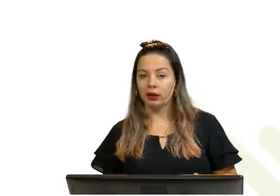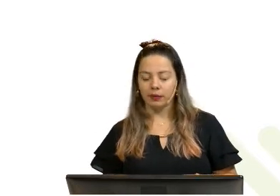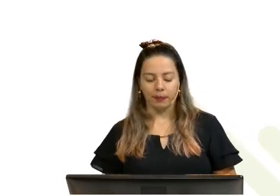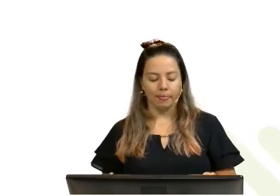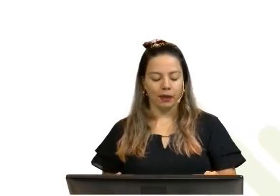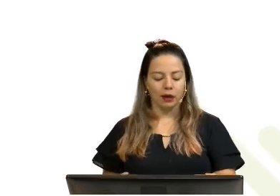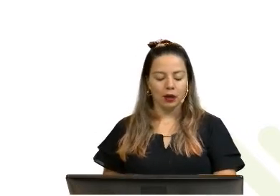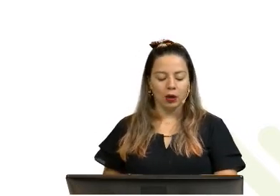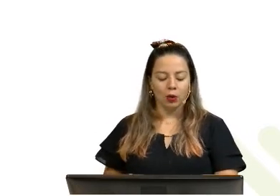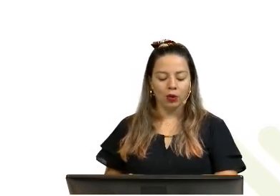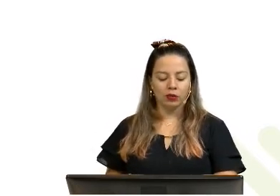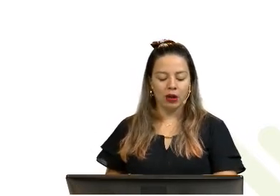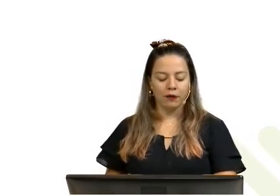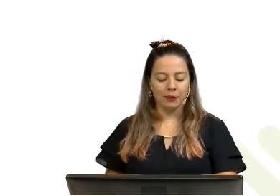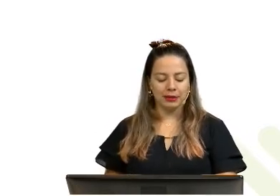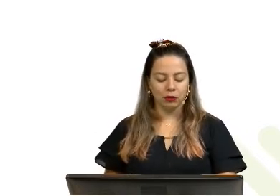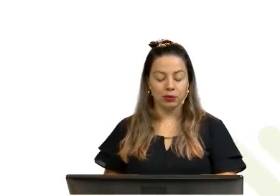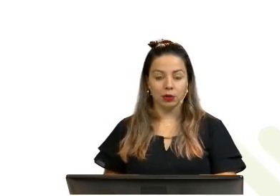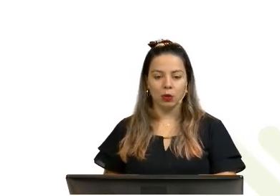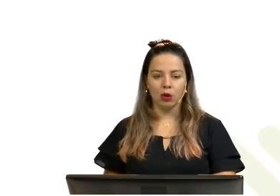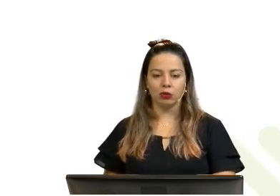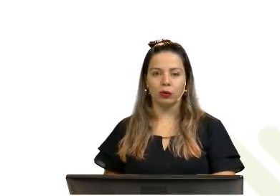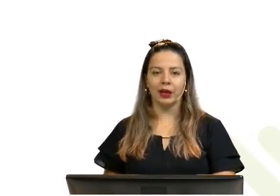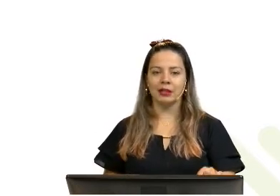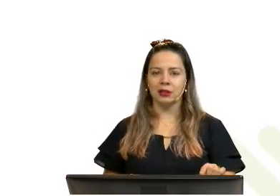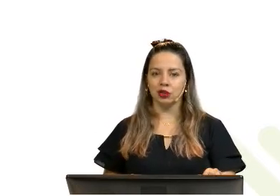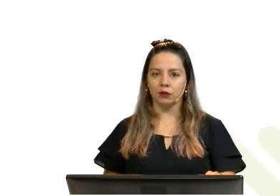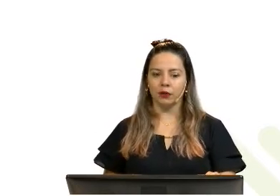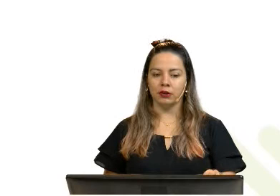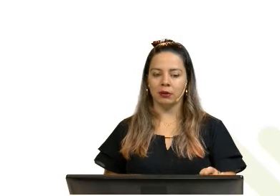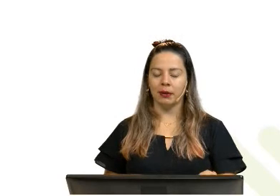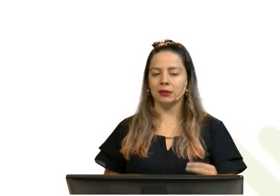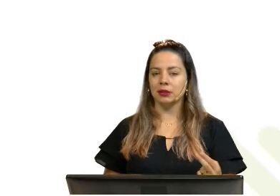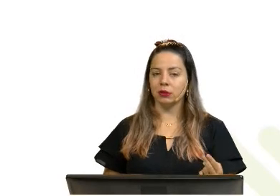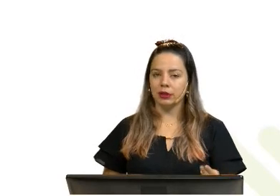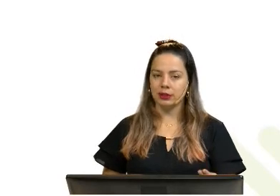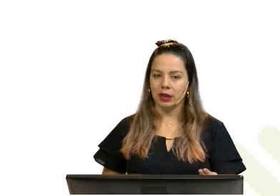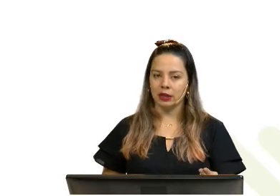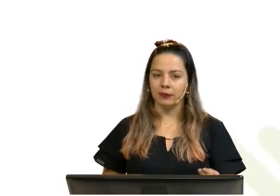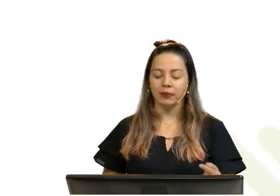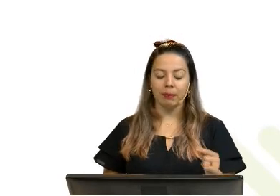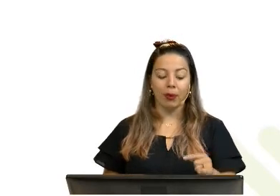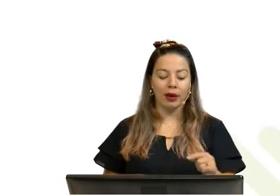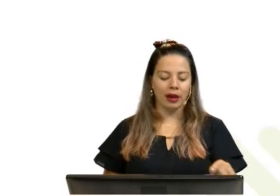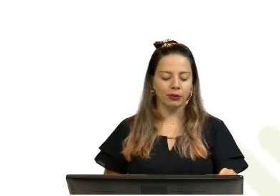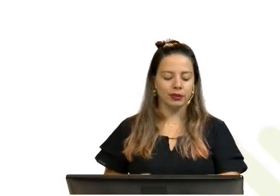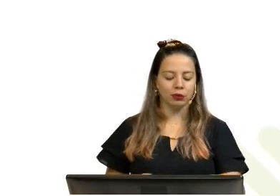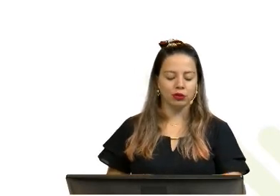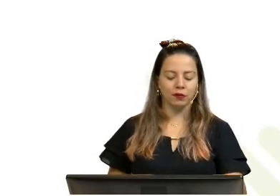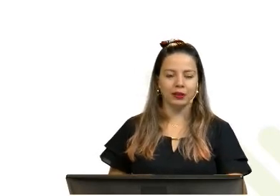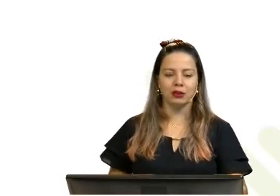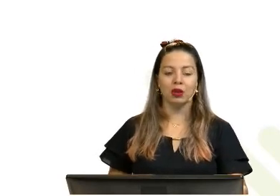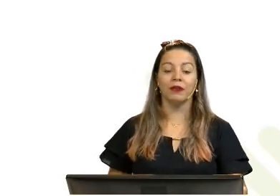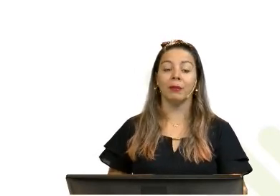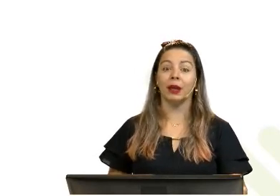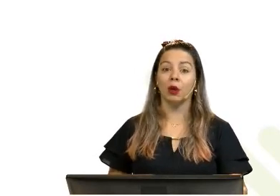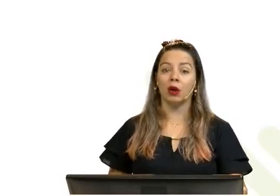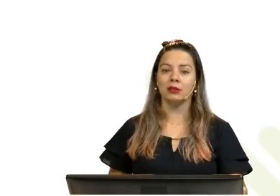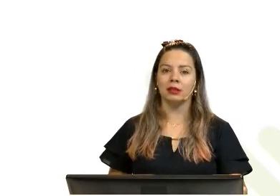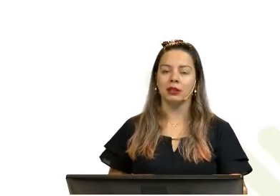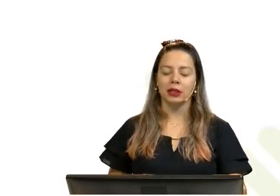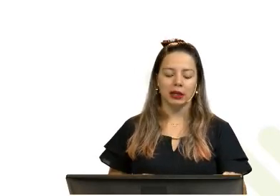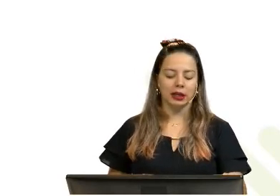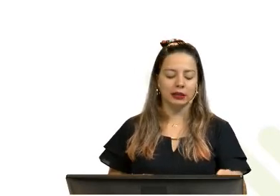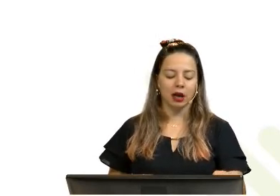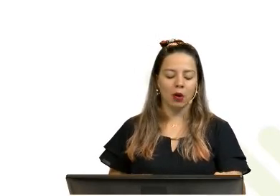ele quando a formação do zigoto esse indivíduo ele passa a ser 2 n porém no ciclo de vida ele sofre a 6